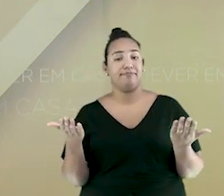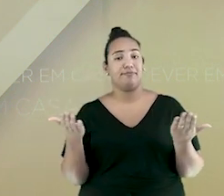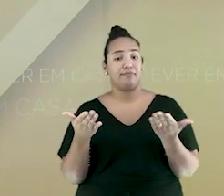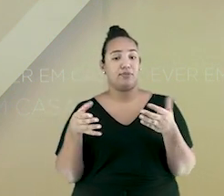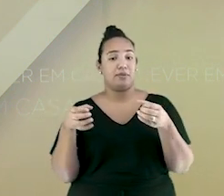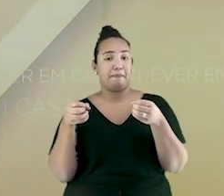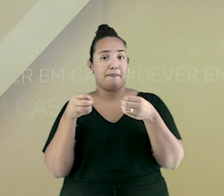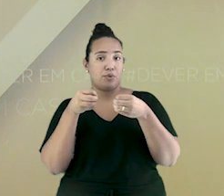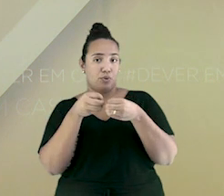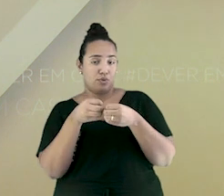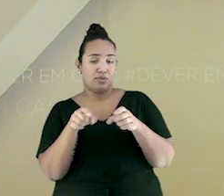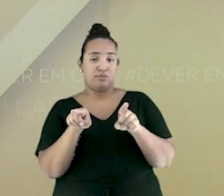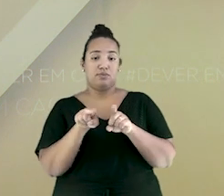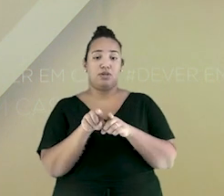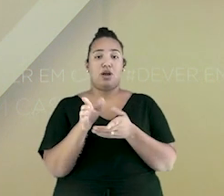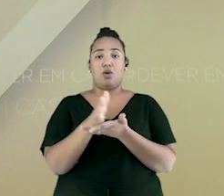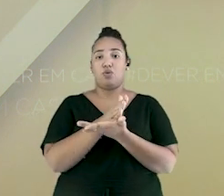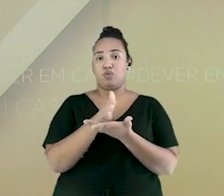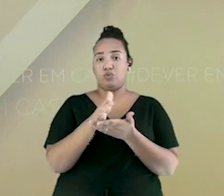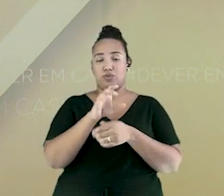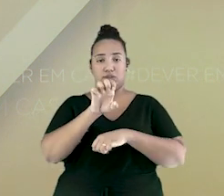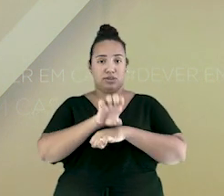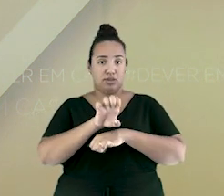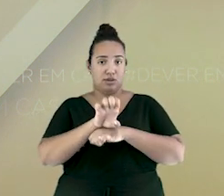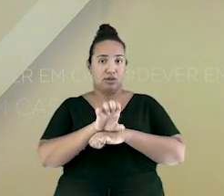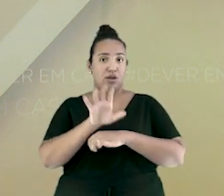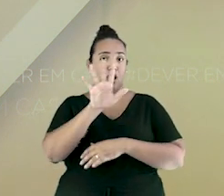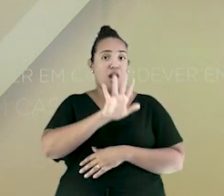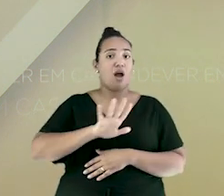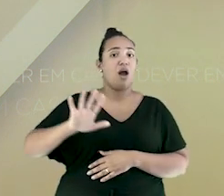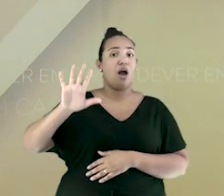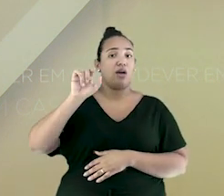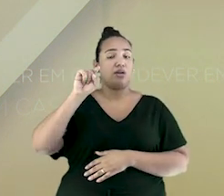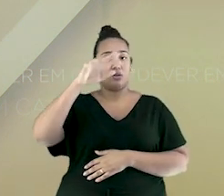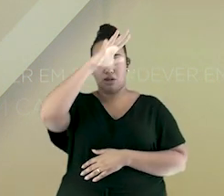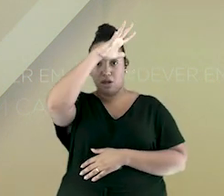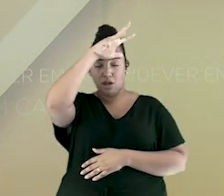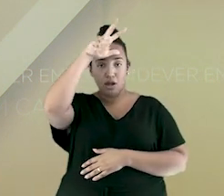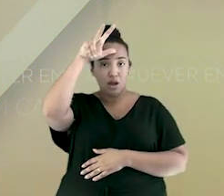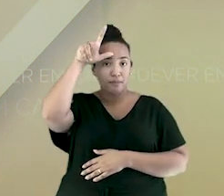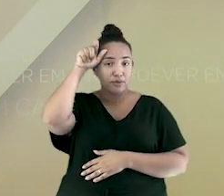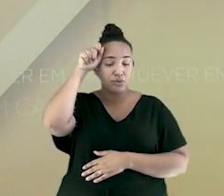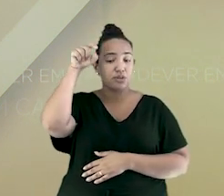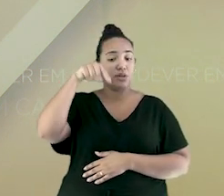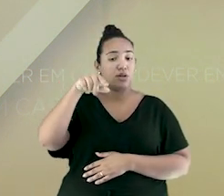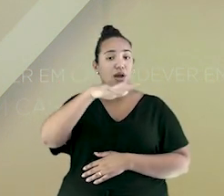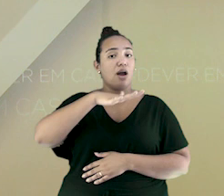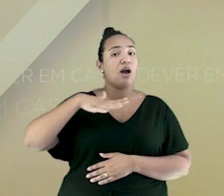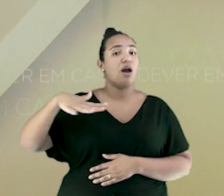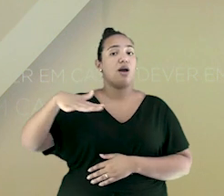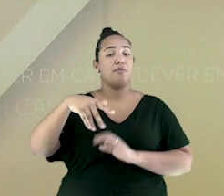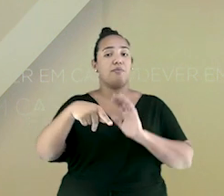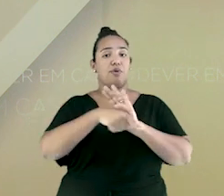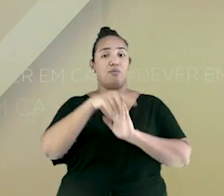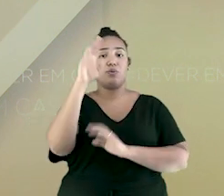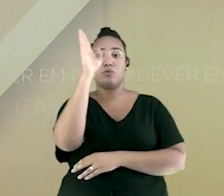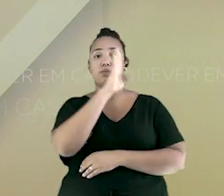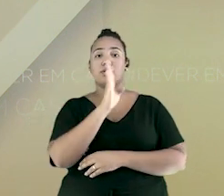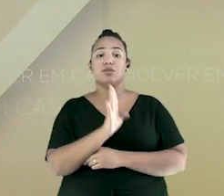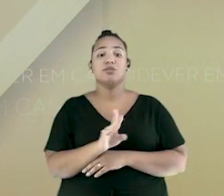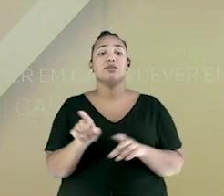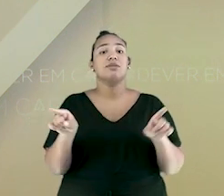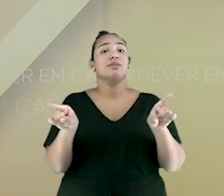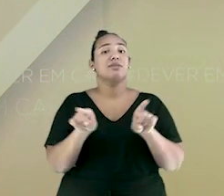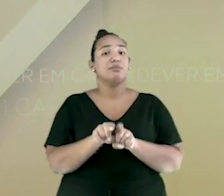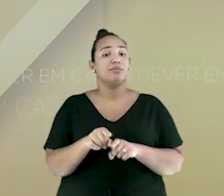Agora, além de fazer divisa com alguns estados, a região do Amazonas é um dos territórios brasileiros que